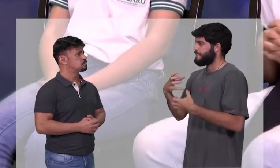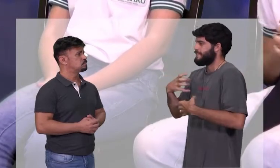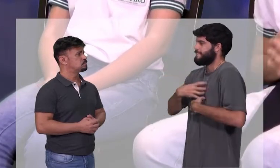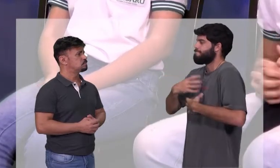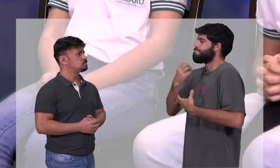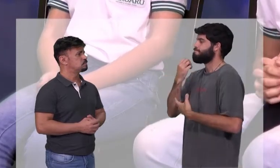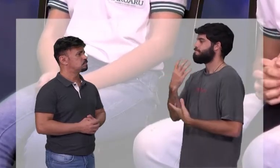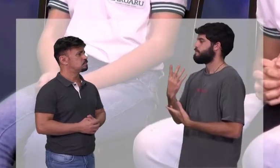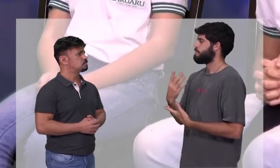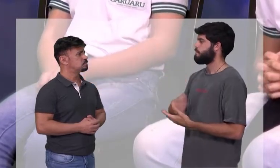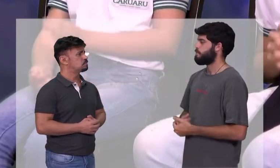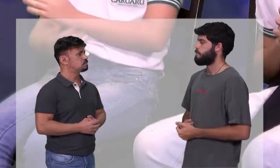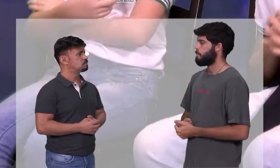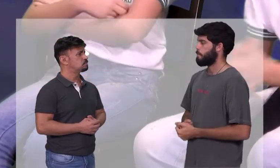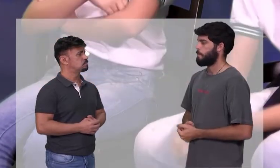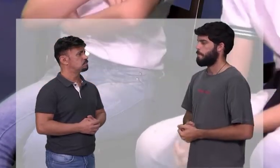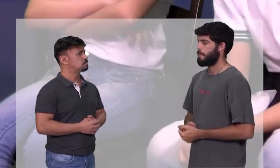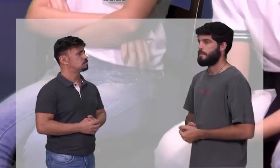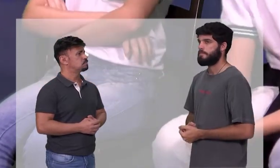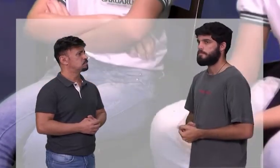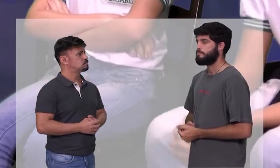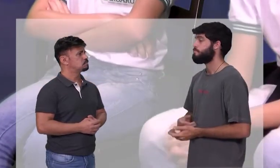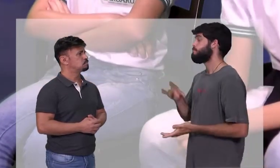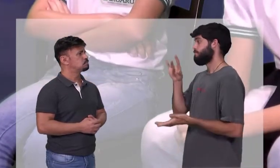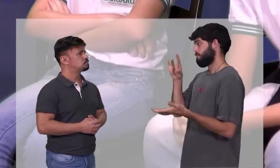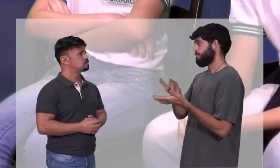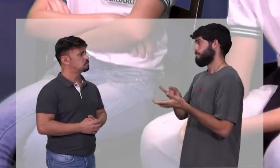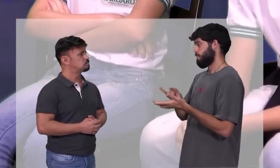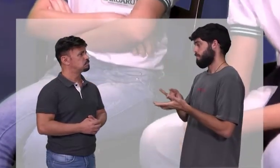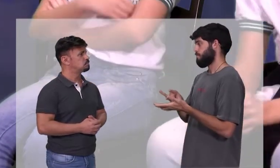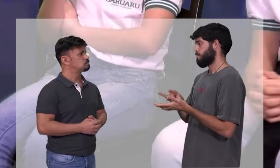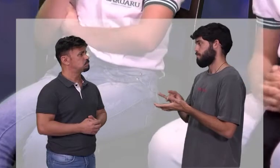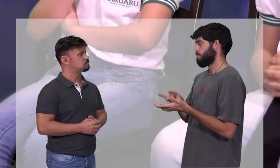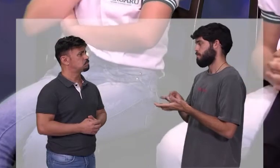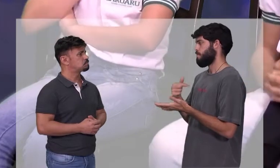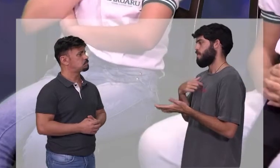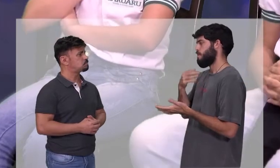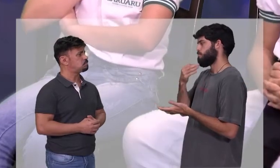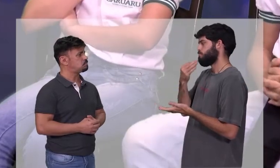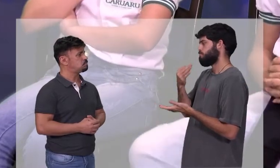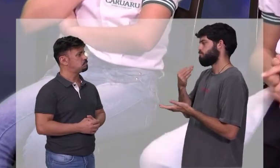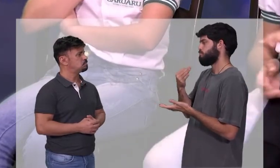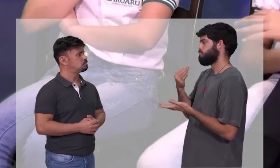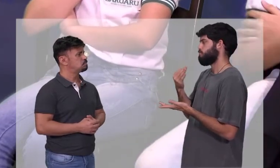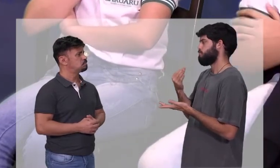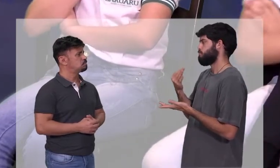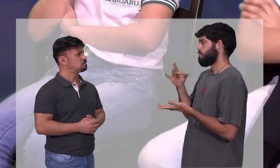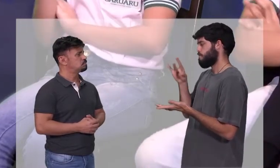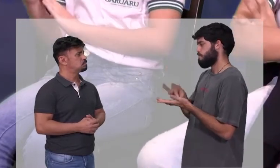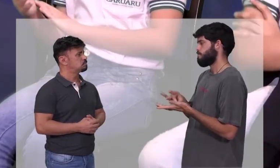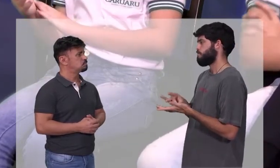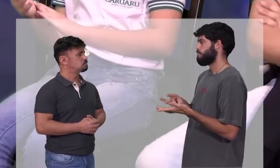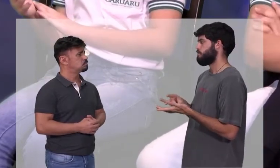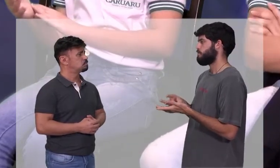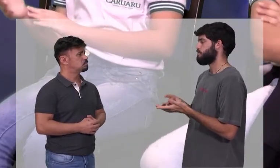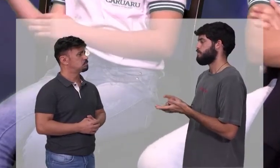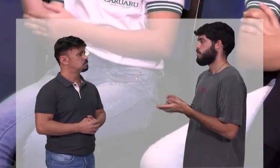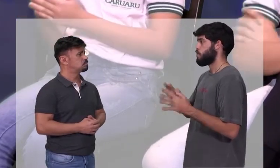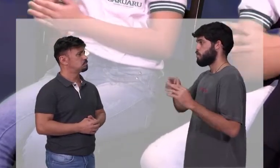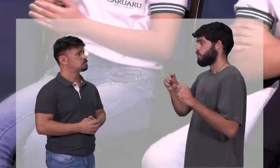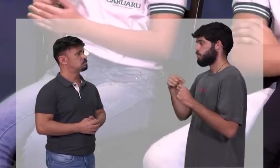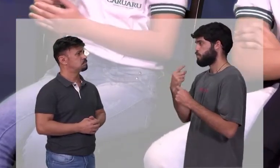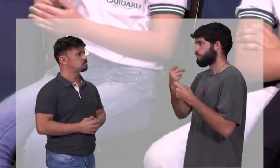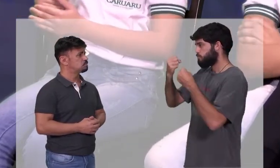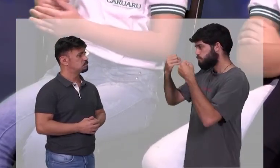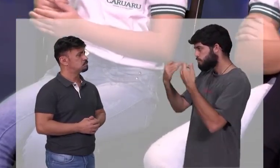tem uma sensação muito melhor. Nossa. É verdade. Não, a gente, eu vou ser sincera. Eu acho que tudo que a